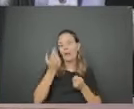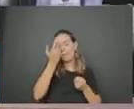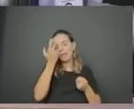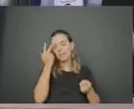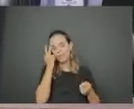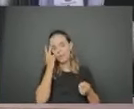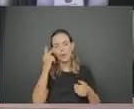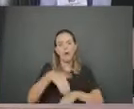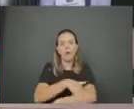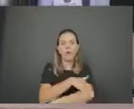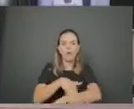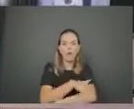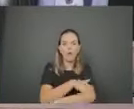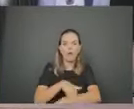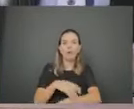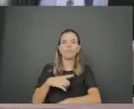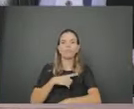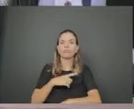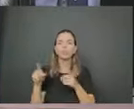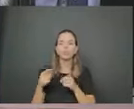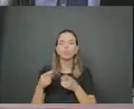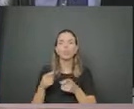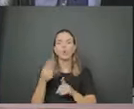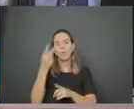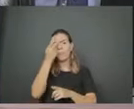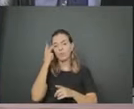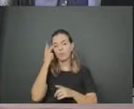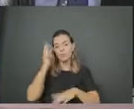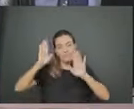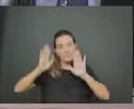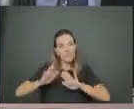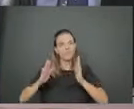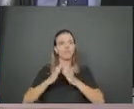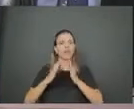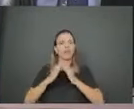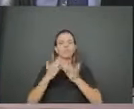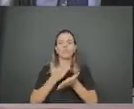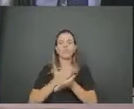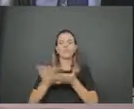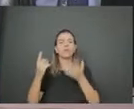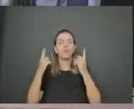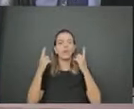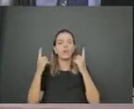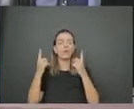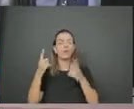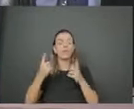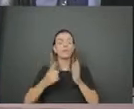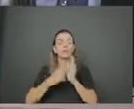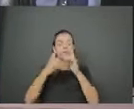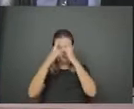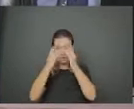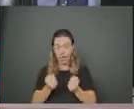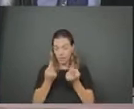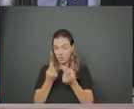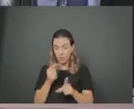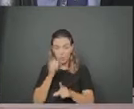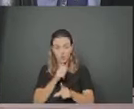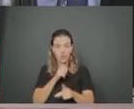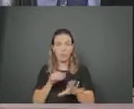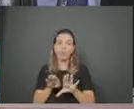Polícia Militar ficou mais fácil esse controle. A violência contra a mulher também aumentou bastante nesse período e era previsível,